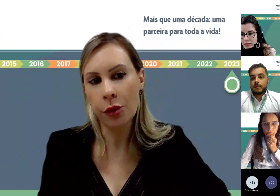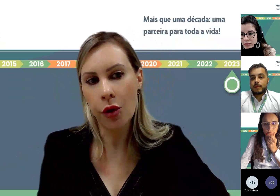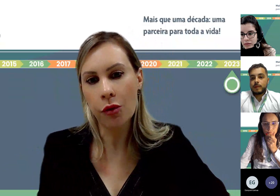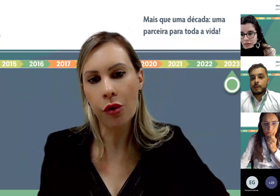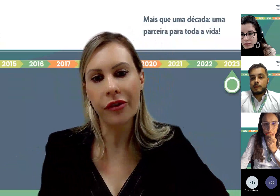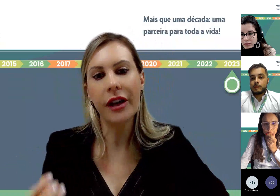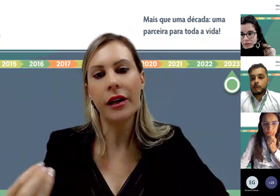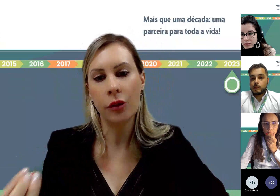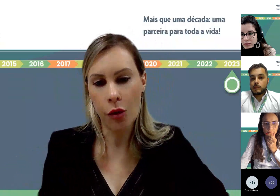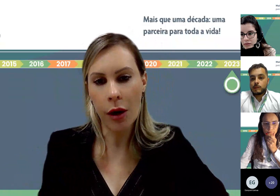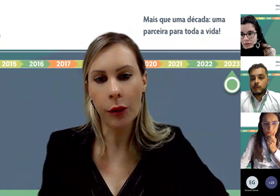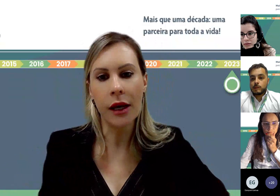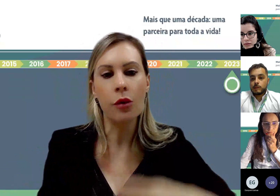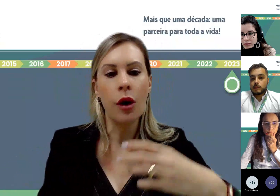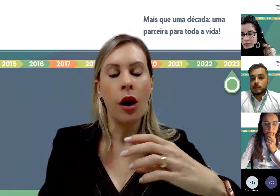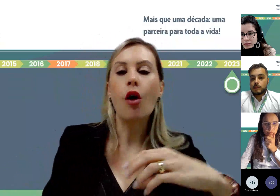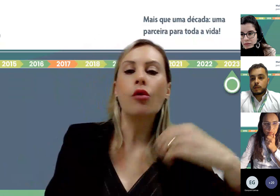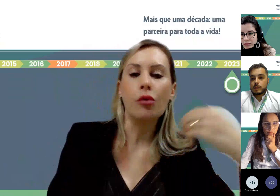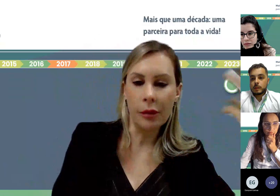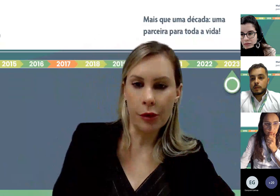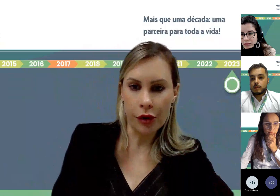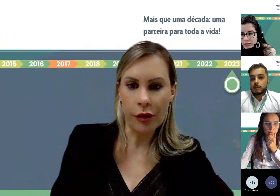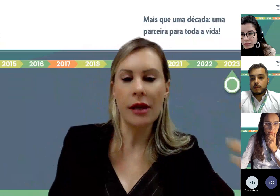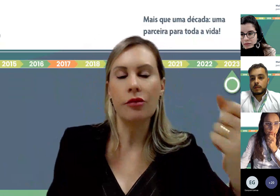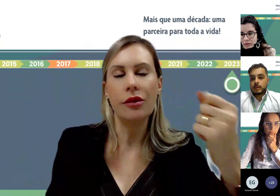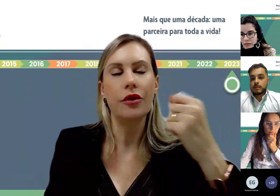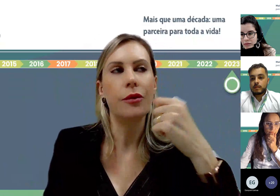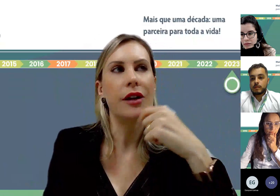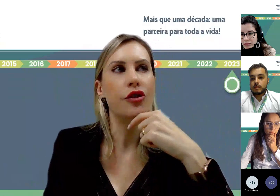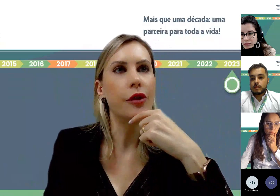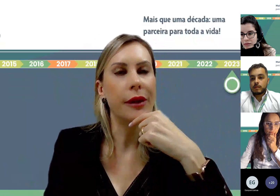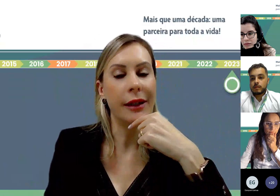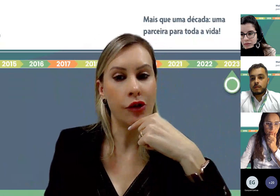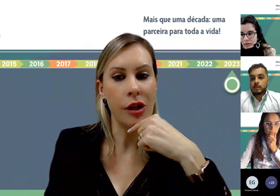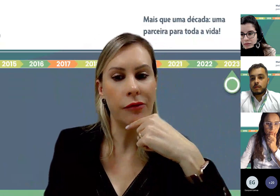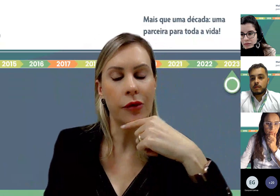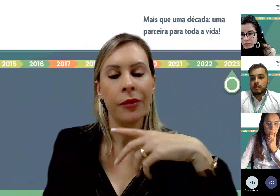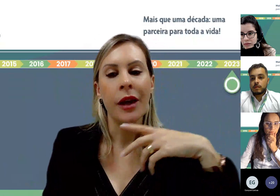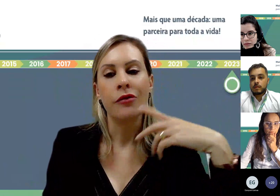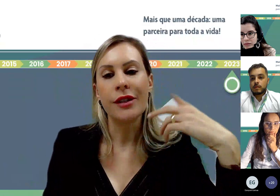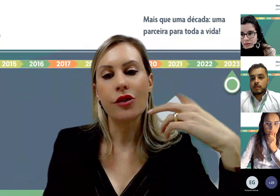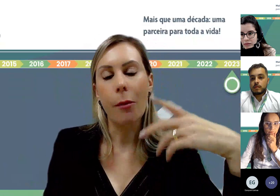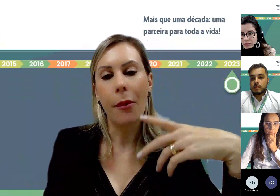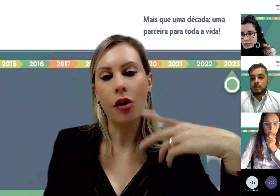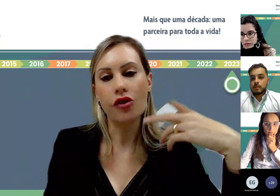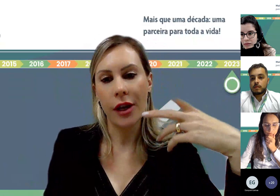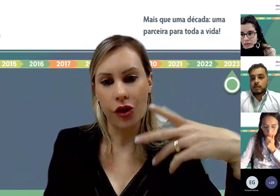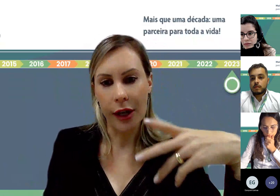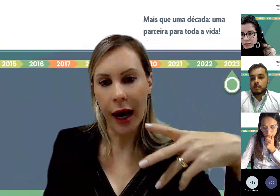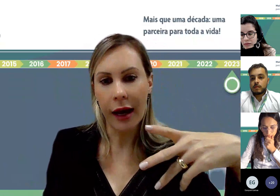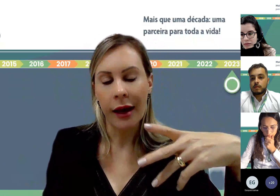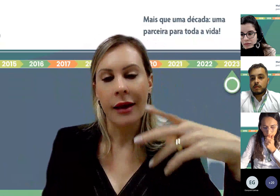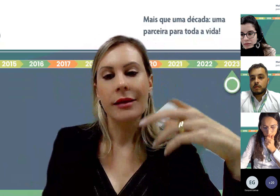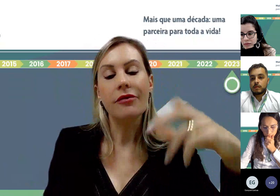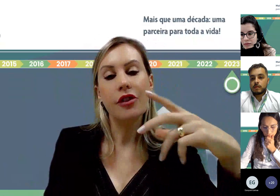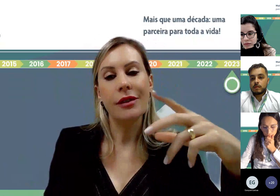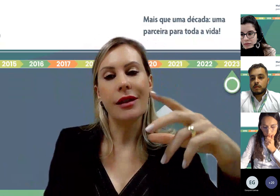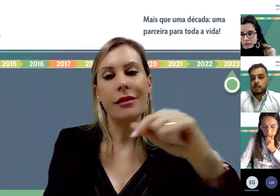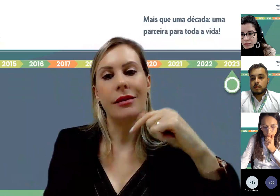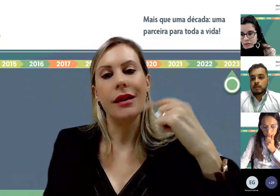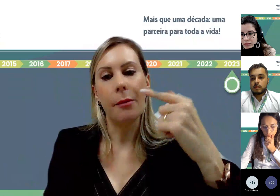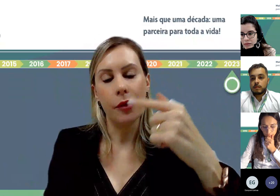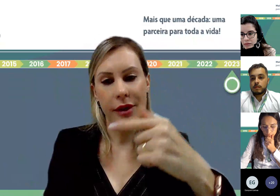você contribui com o governo, com a União, ou contribui sozinho, se for um ativo alternativo, você só pode retirar